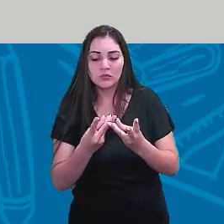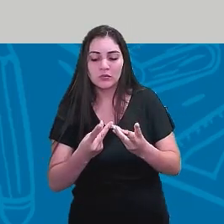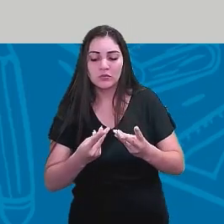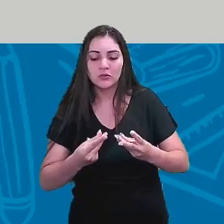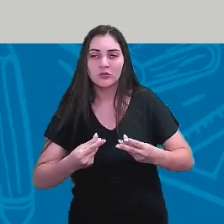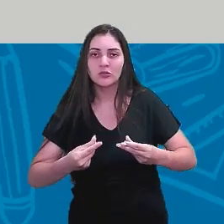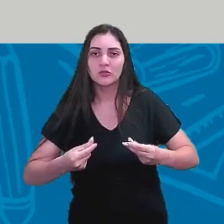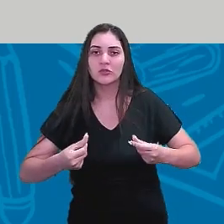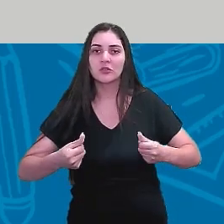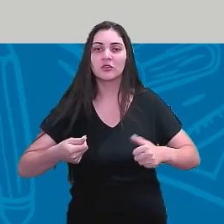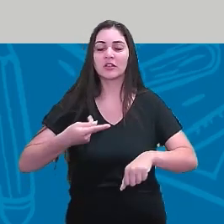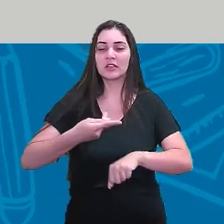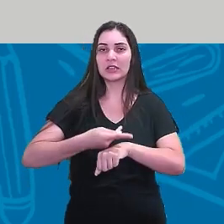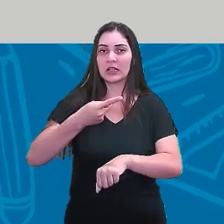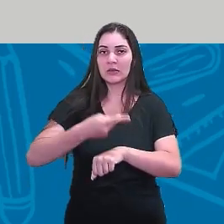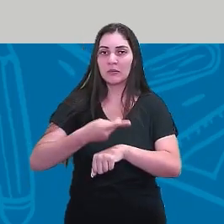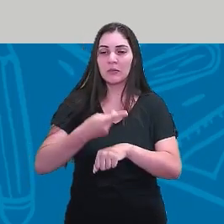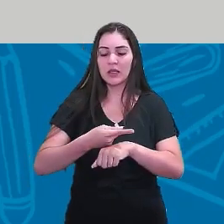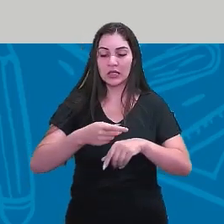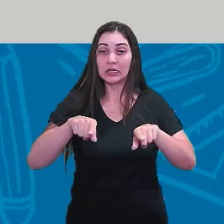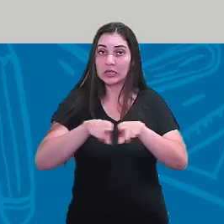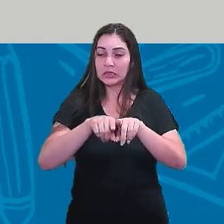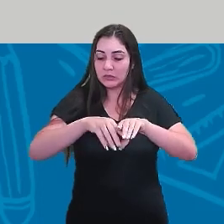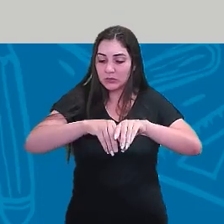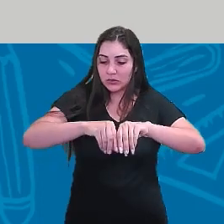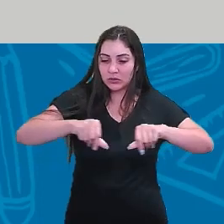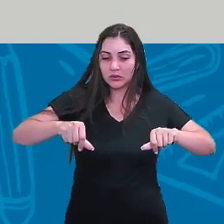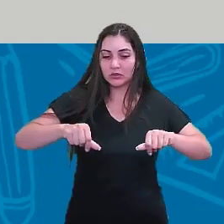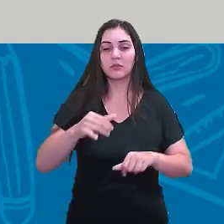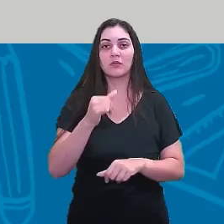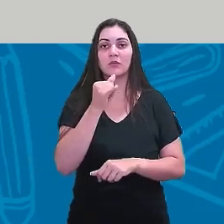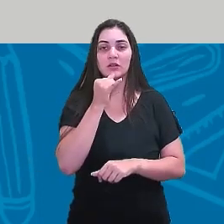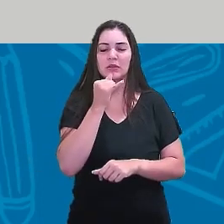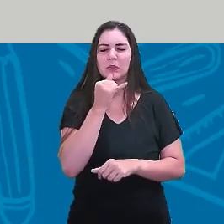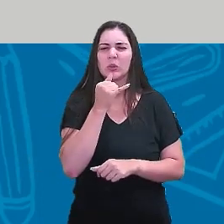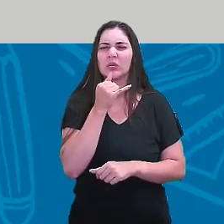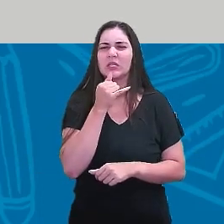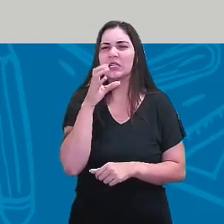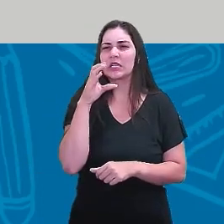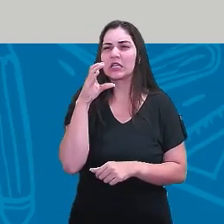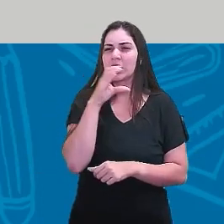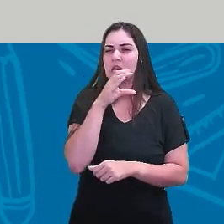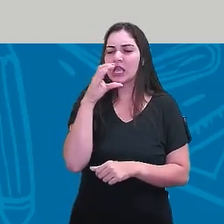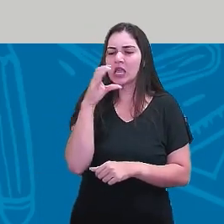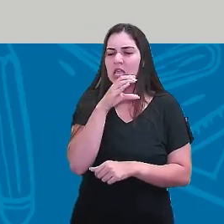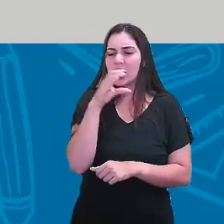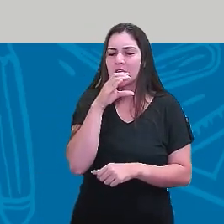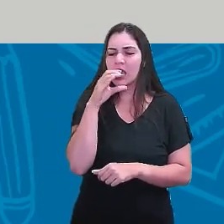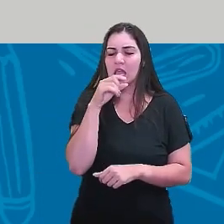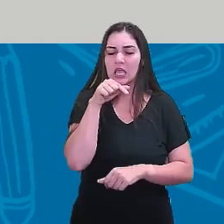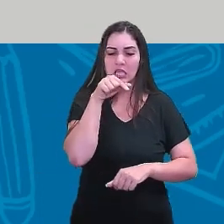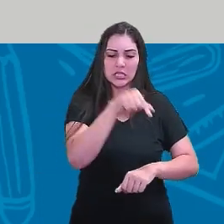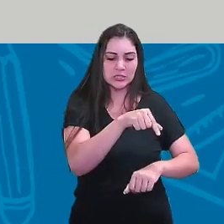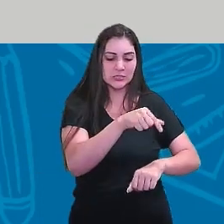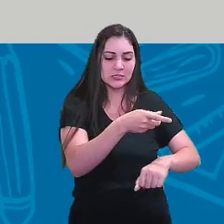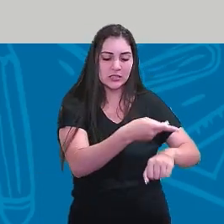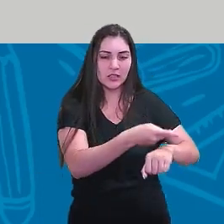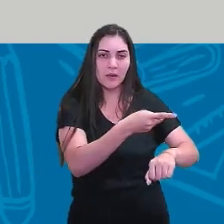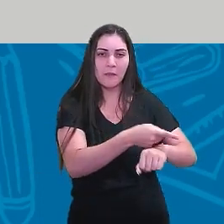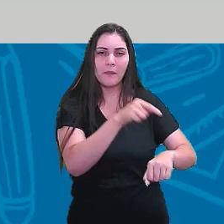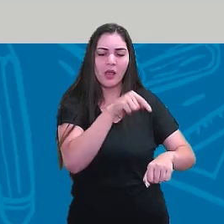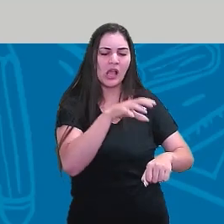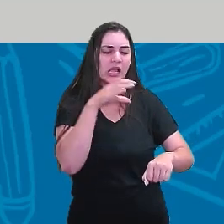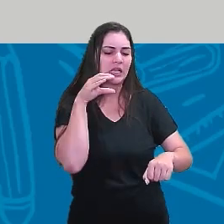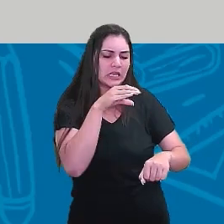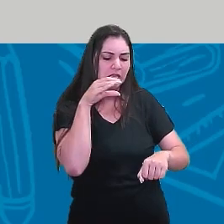seja, por exemplo, está muito quente sobre aquela rocha, sobre aquela pedra, que é uma rocha,